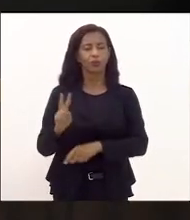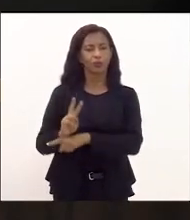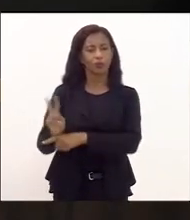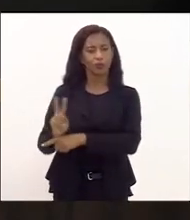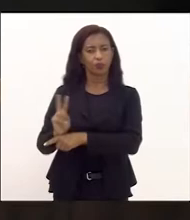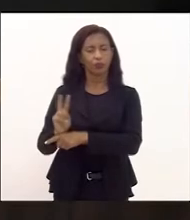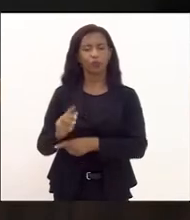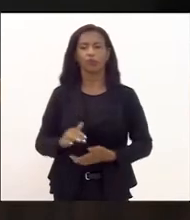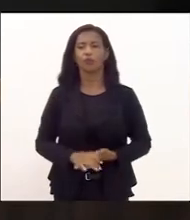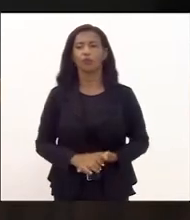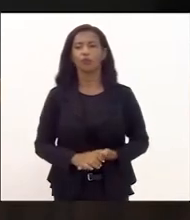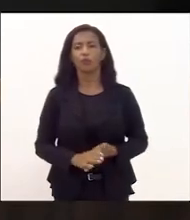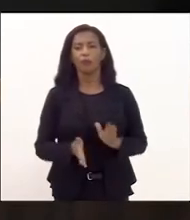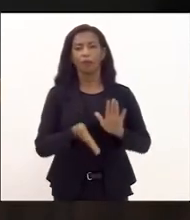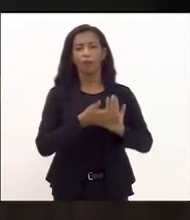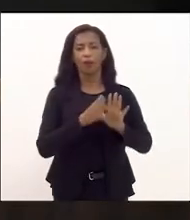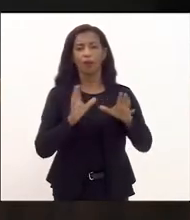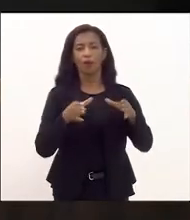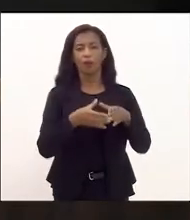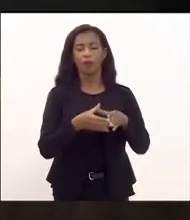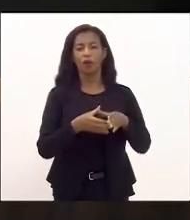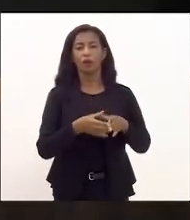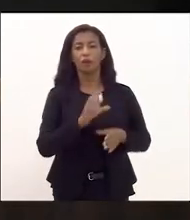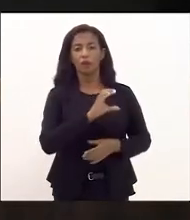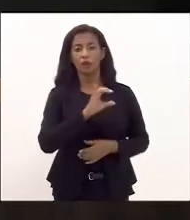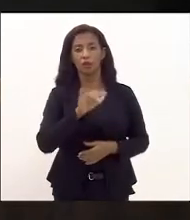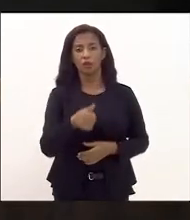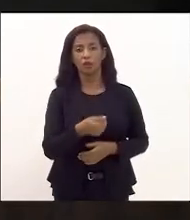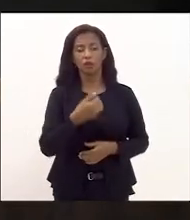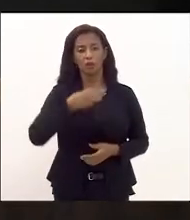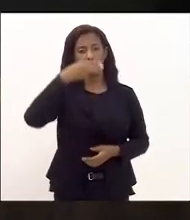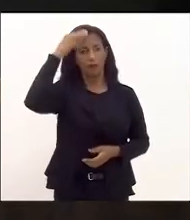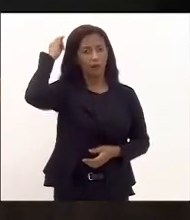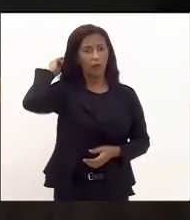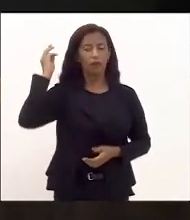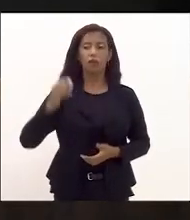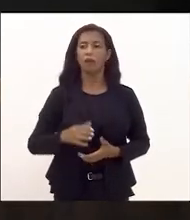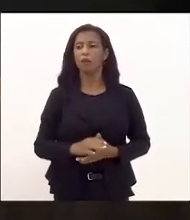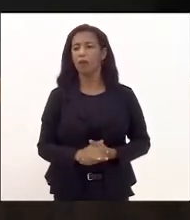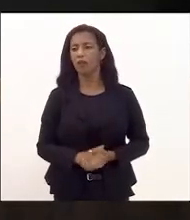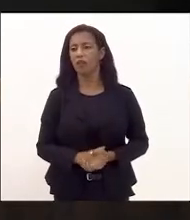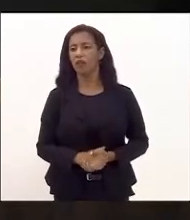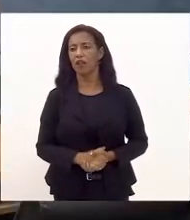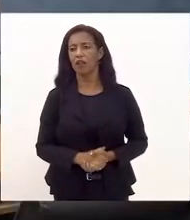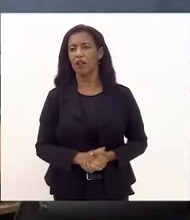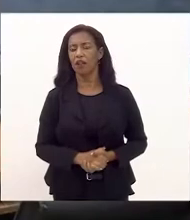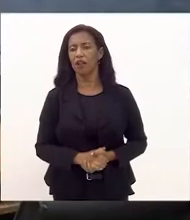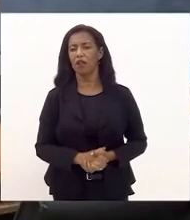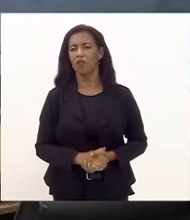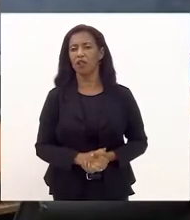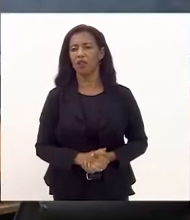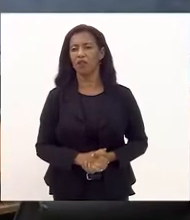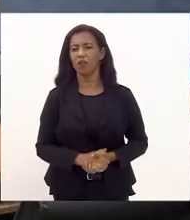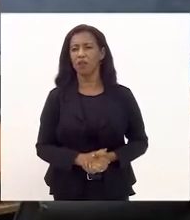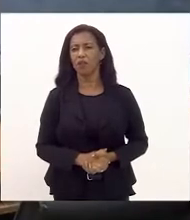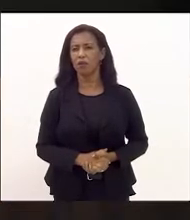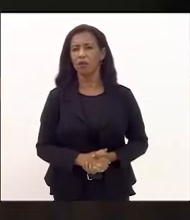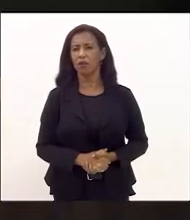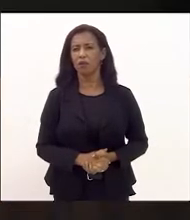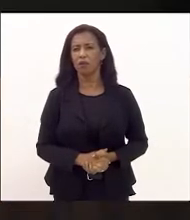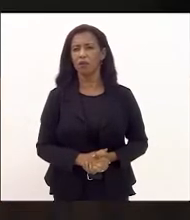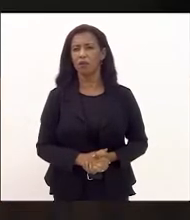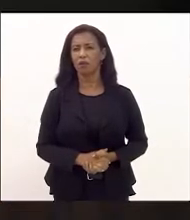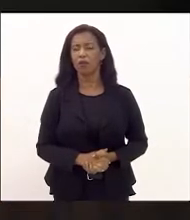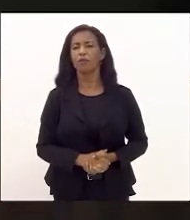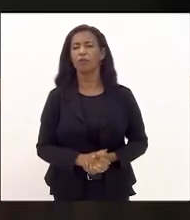e Controle. Permitir parecer pela CCJ, deputado Márcio Pacheco. Parecer pela Constitucionalidade, presidente. Pela Defesa